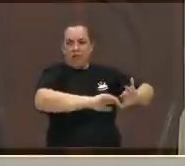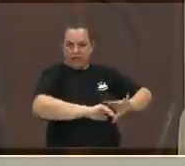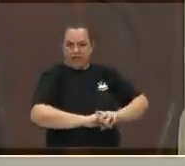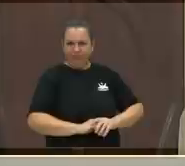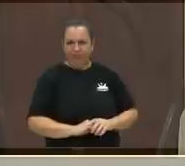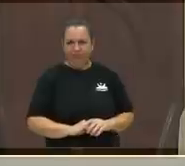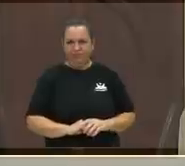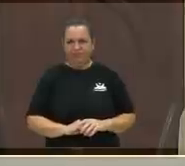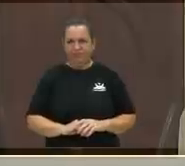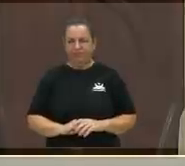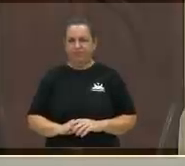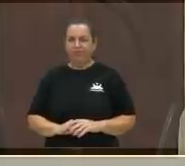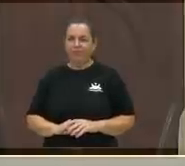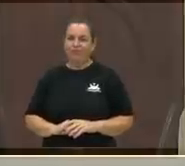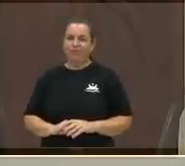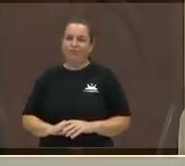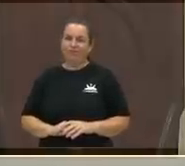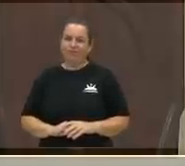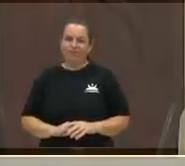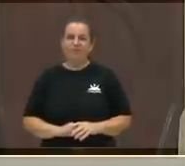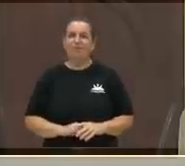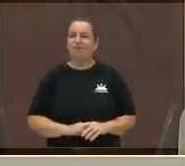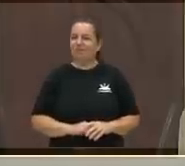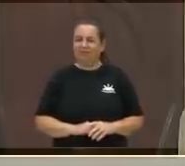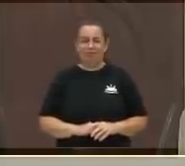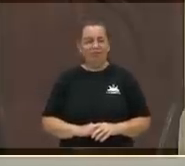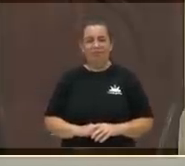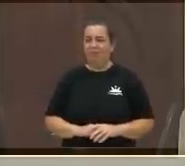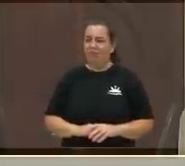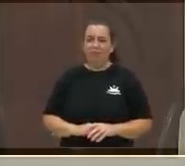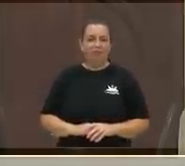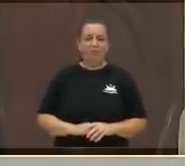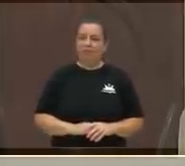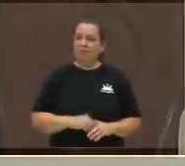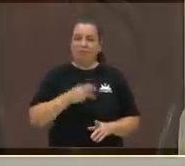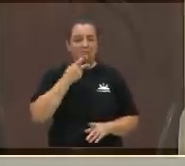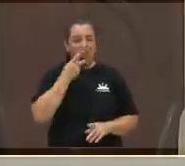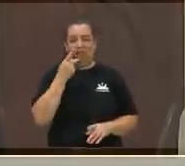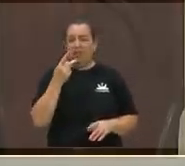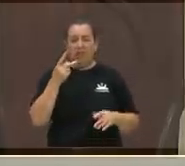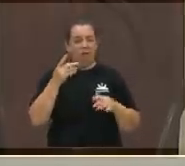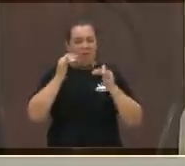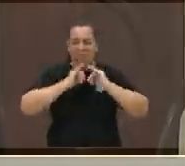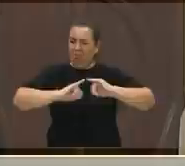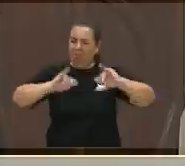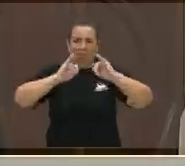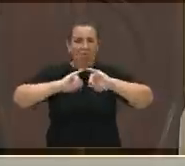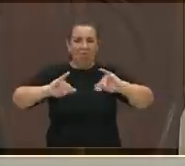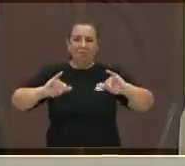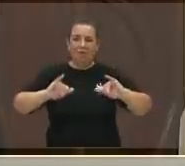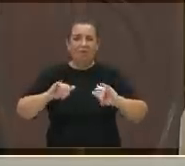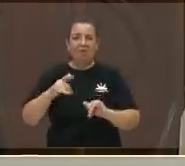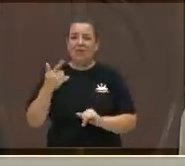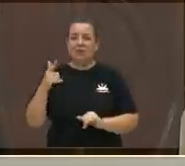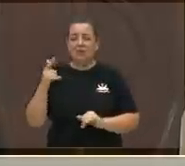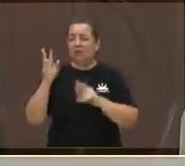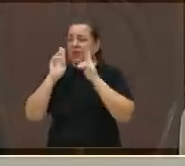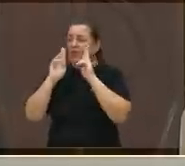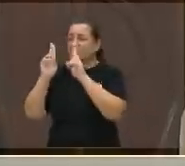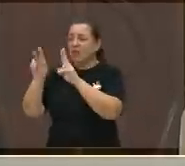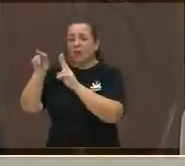segredos que me foram confiadas e o revelei de qualquer forma sem qualquer escrúpulo